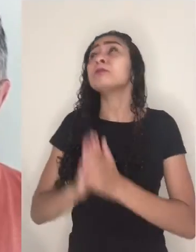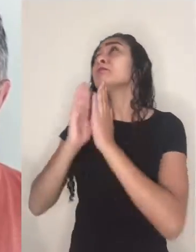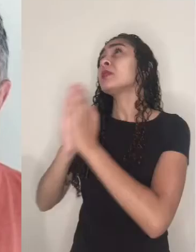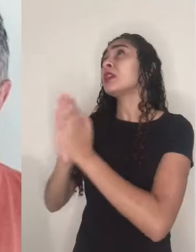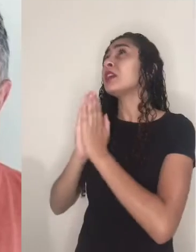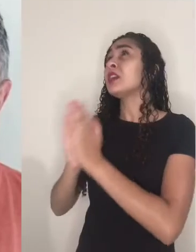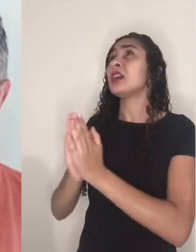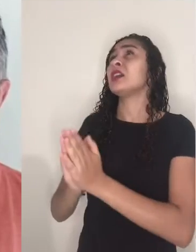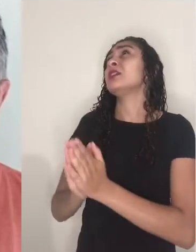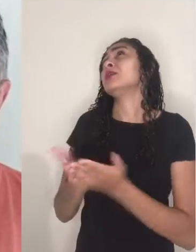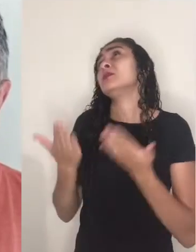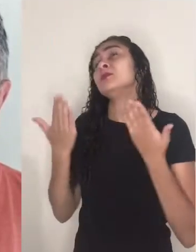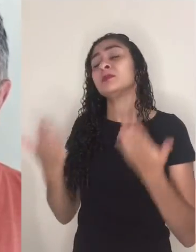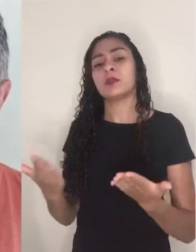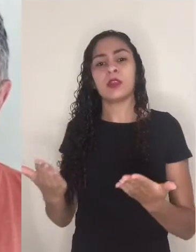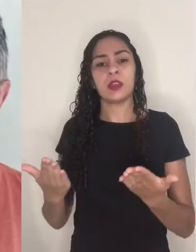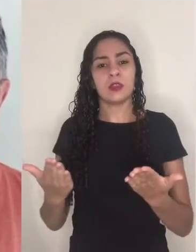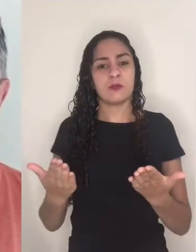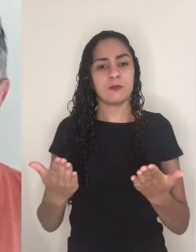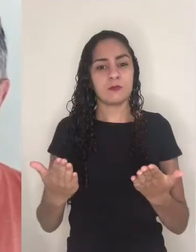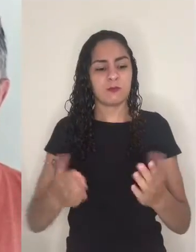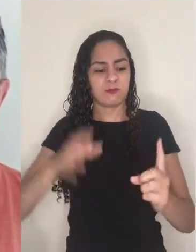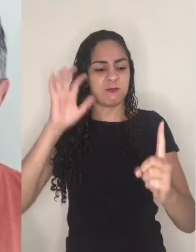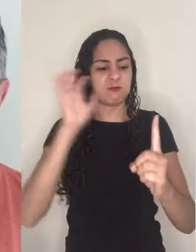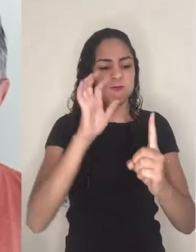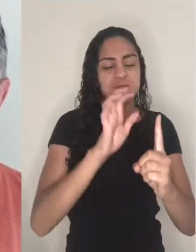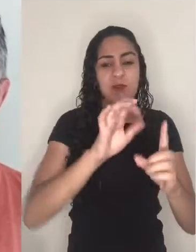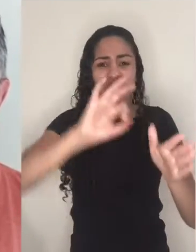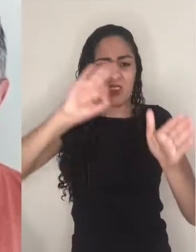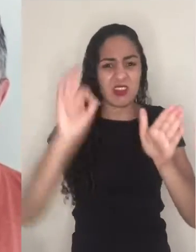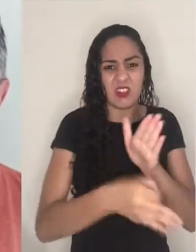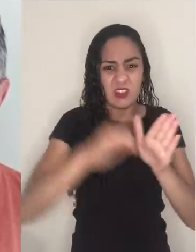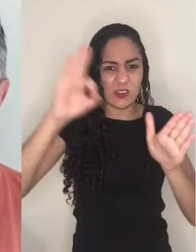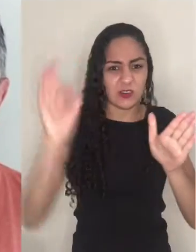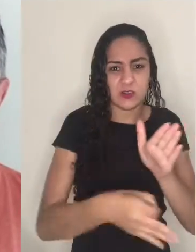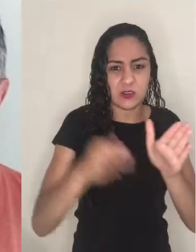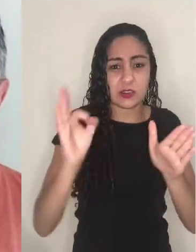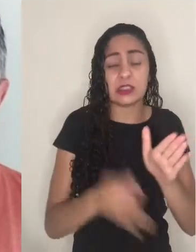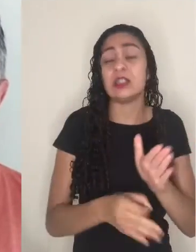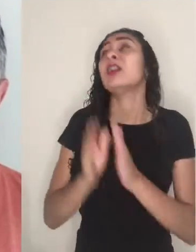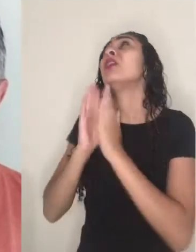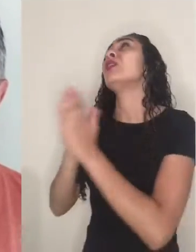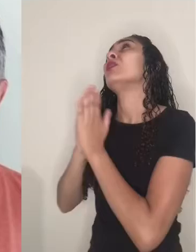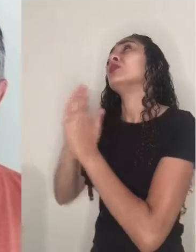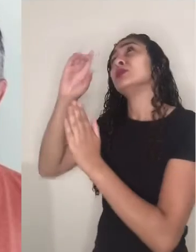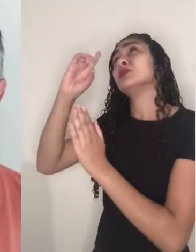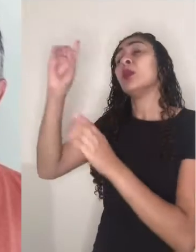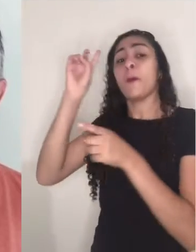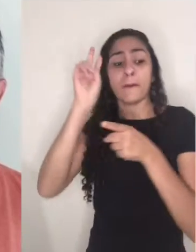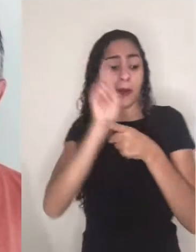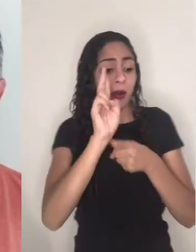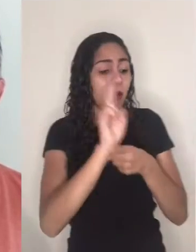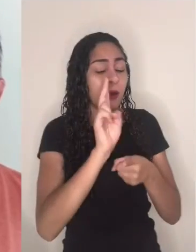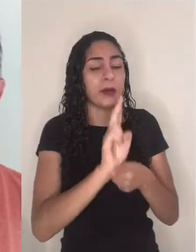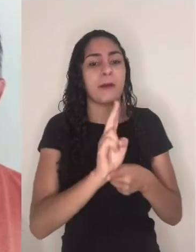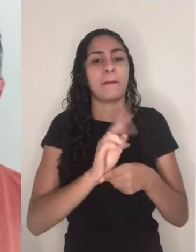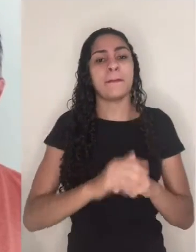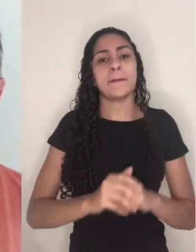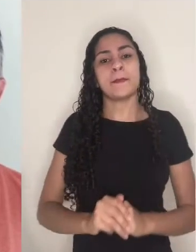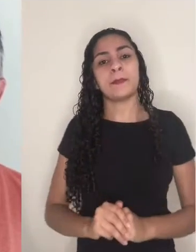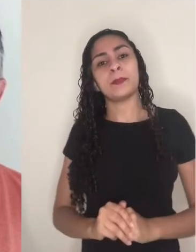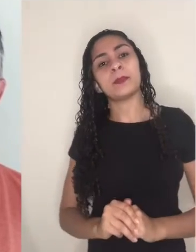castigo sobre ele, então ele implora a Deus por livramento. Depois